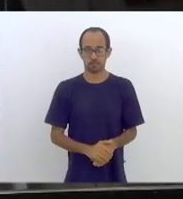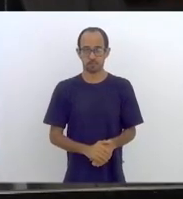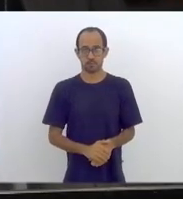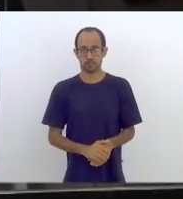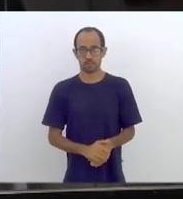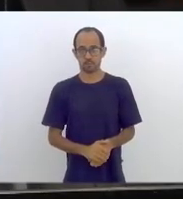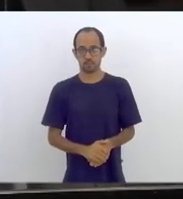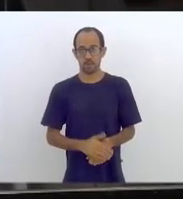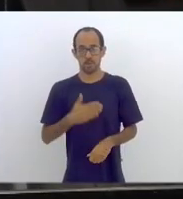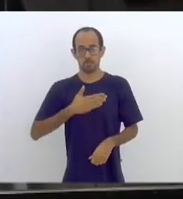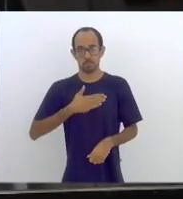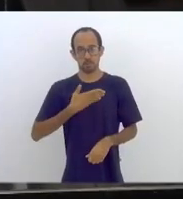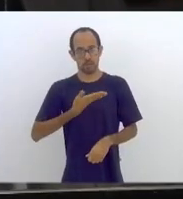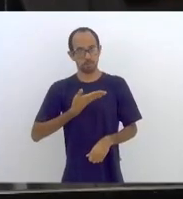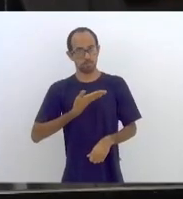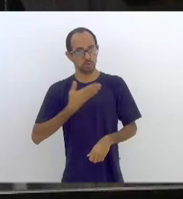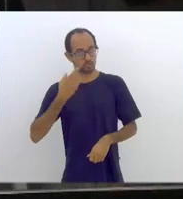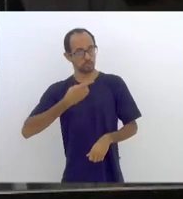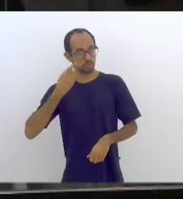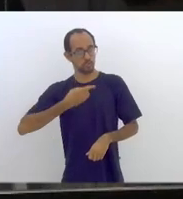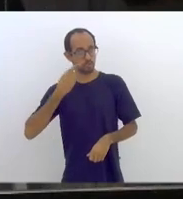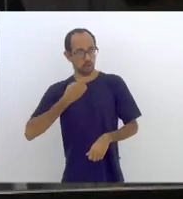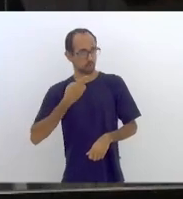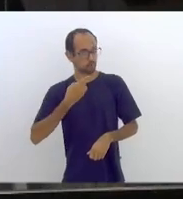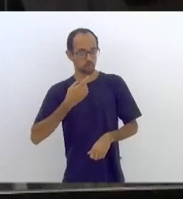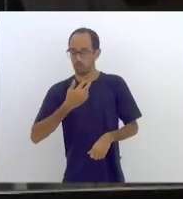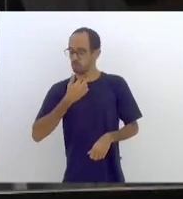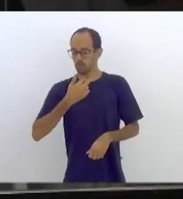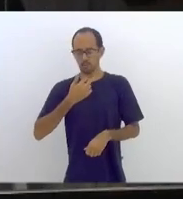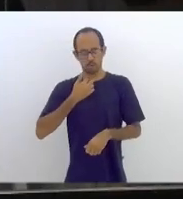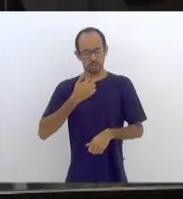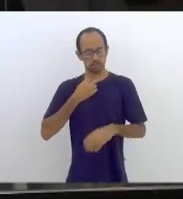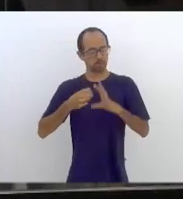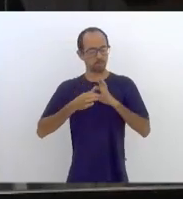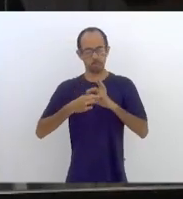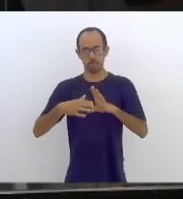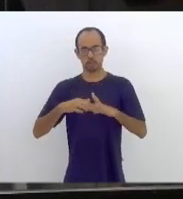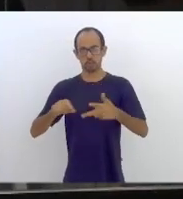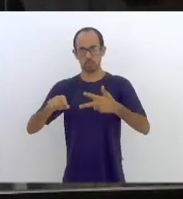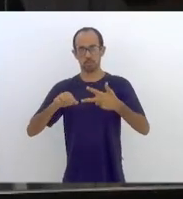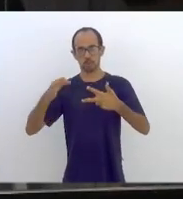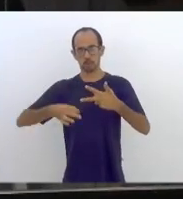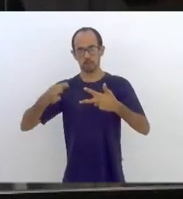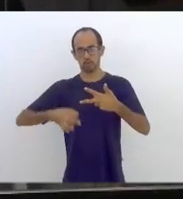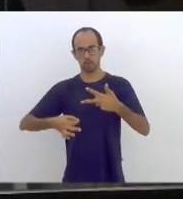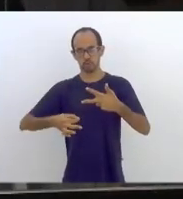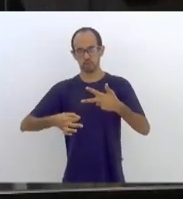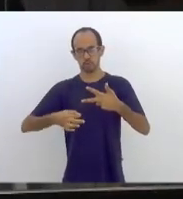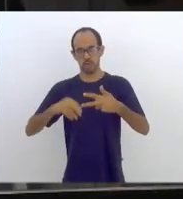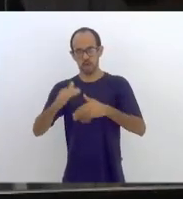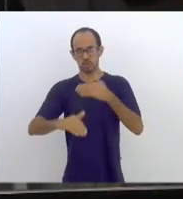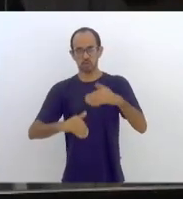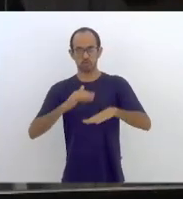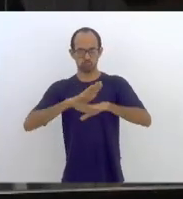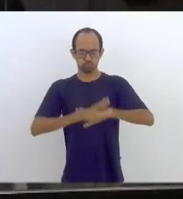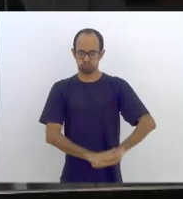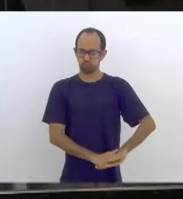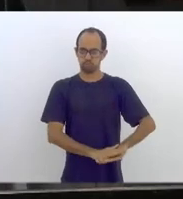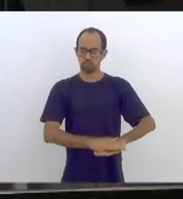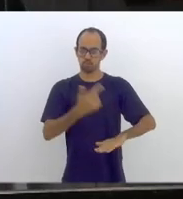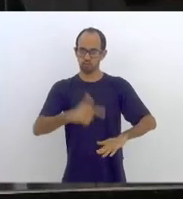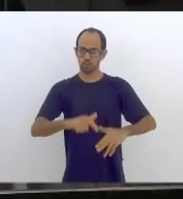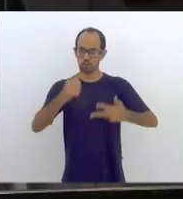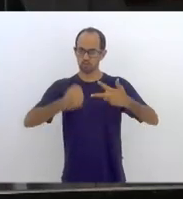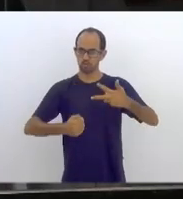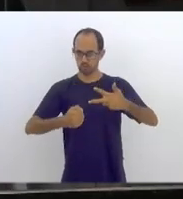meus colegas parlamentares a gente não pode permitir que o poder judiciário subjugue os demais poderes da forma como